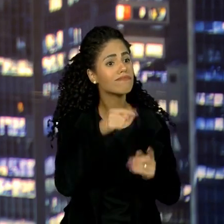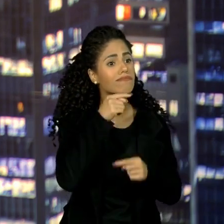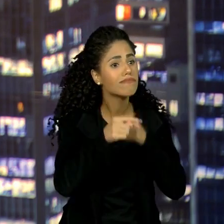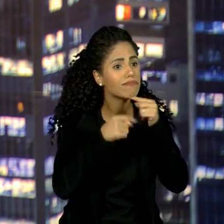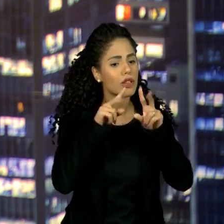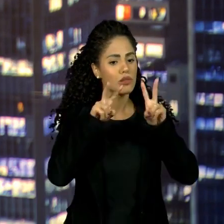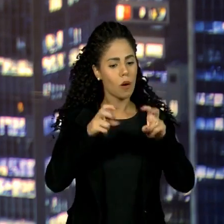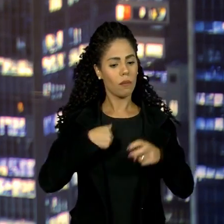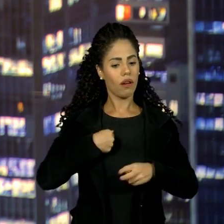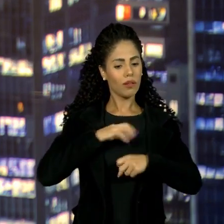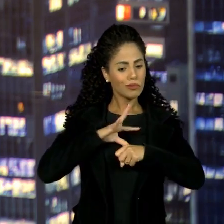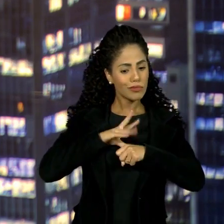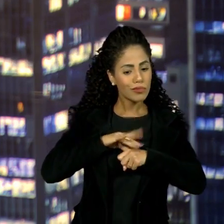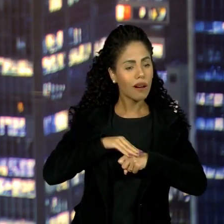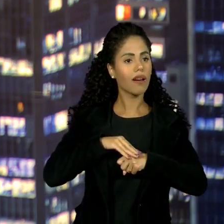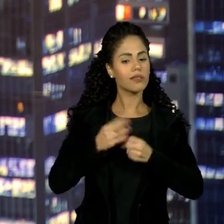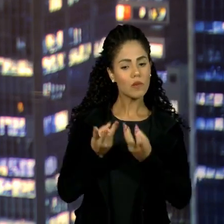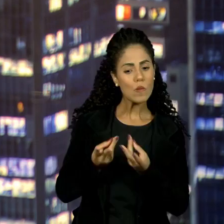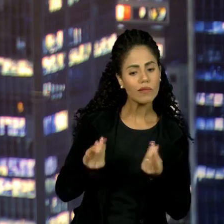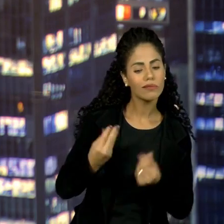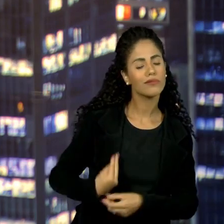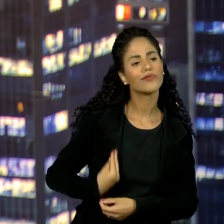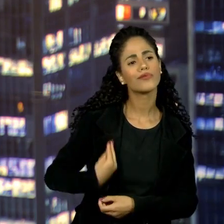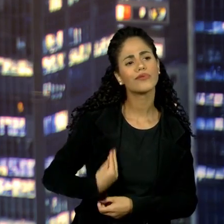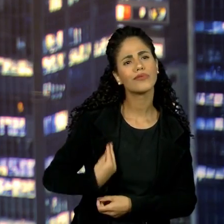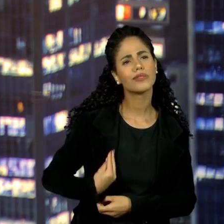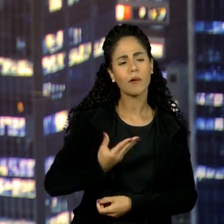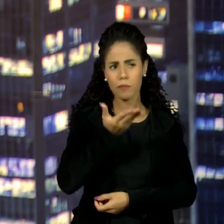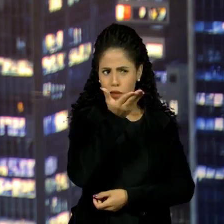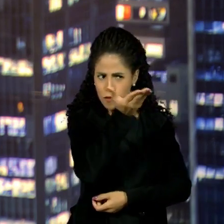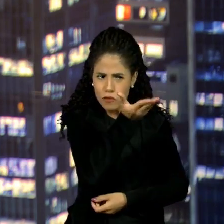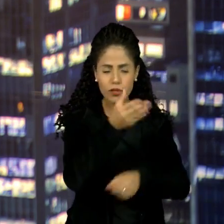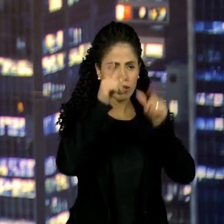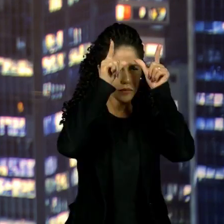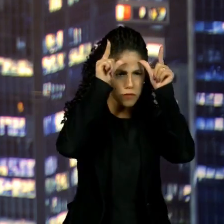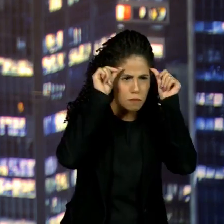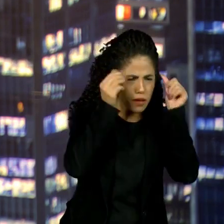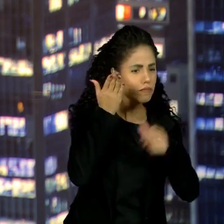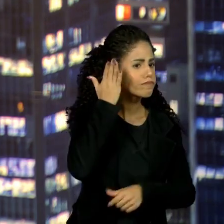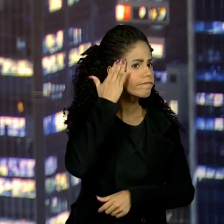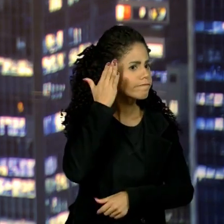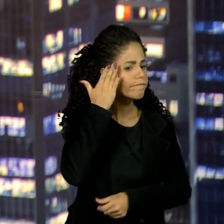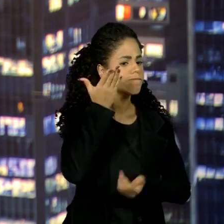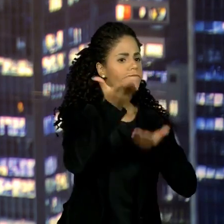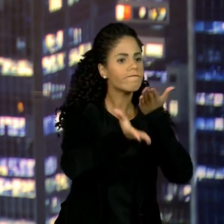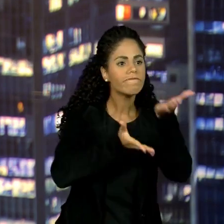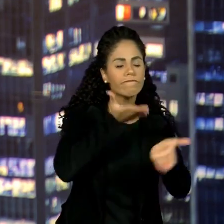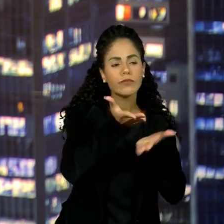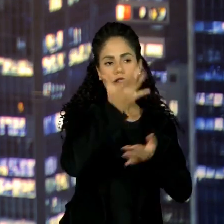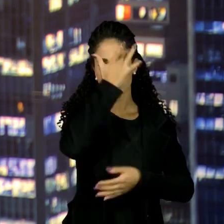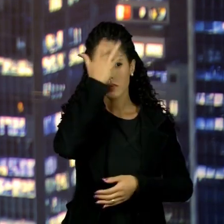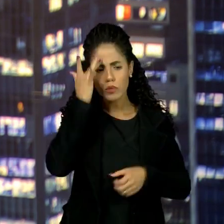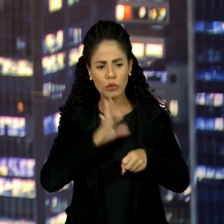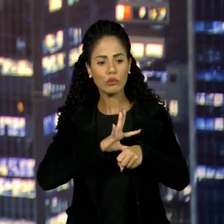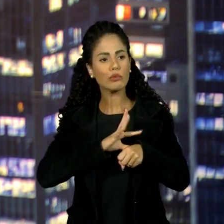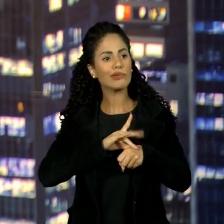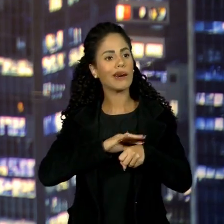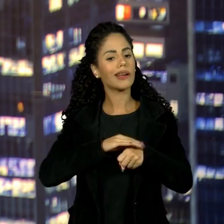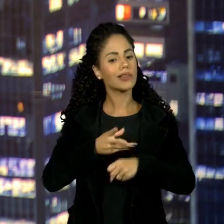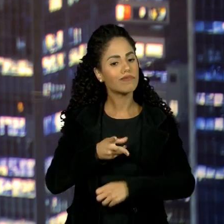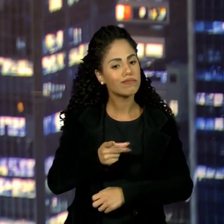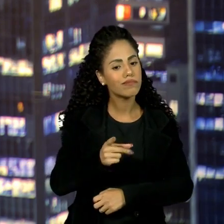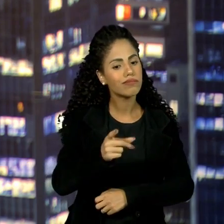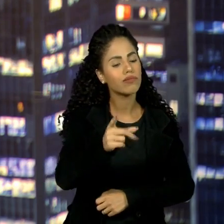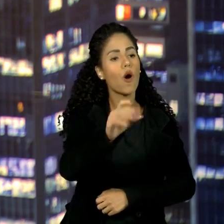sobre a qualidade de vida que ela ia ter, né? Você como enfermeiro, né, que lida com essas pessoas que têm diagnósticos de doenças crônicas,